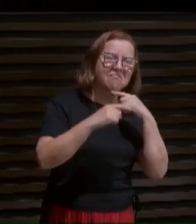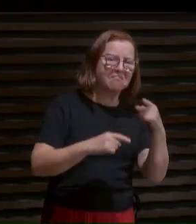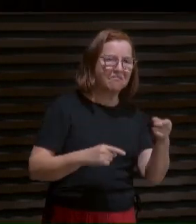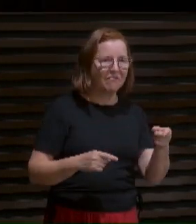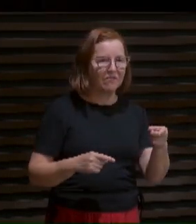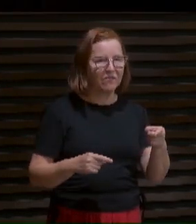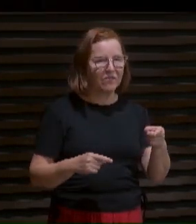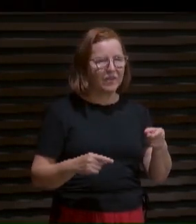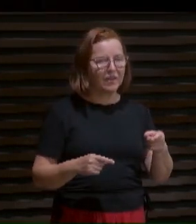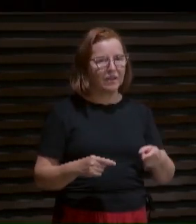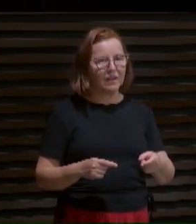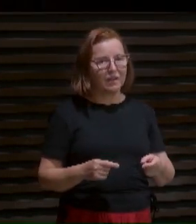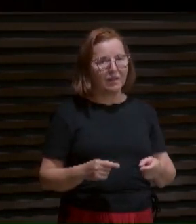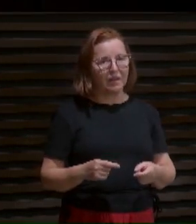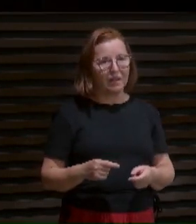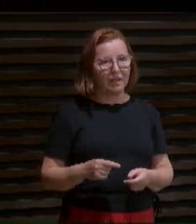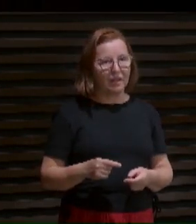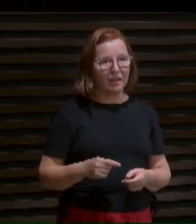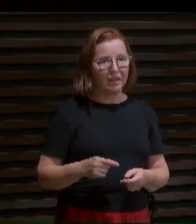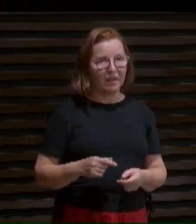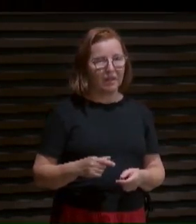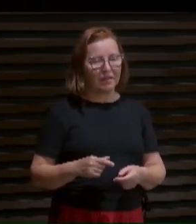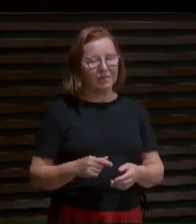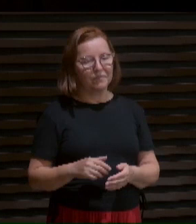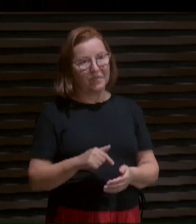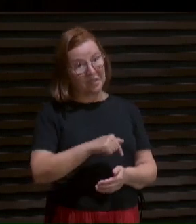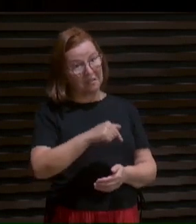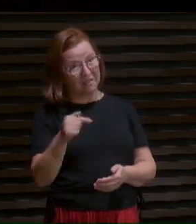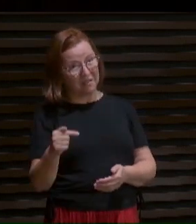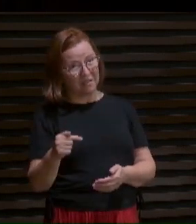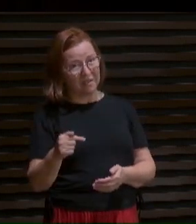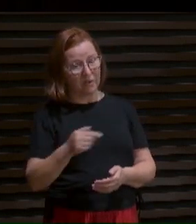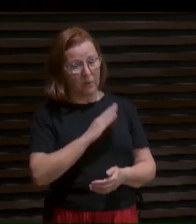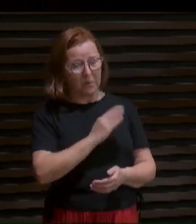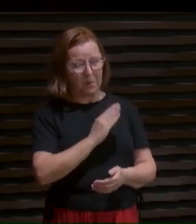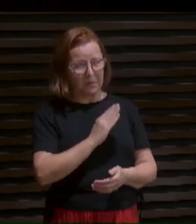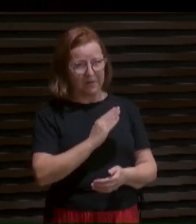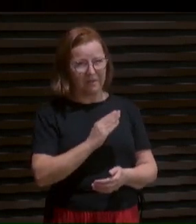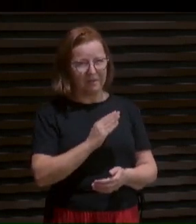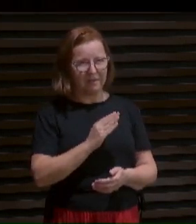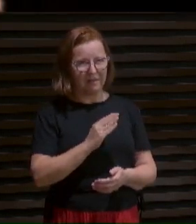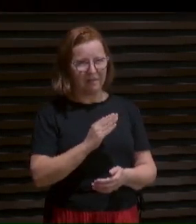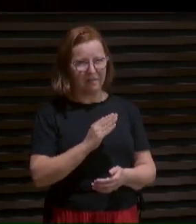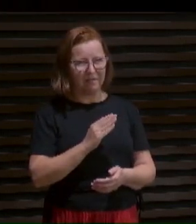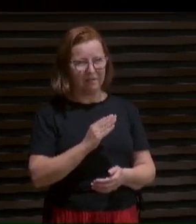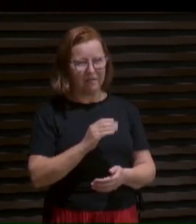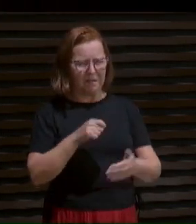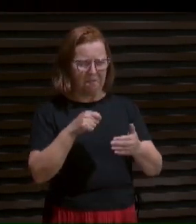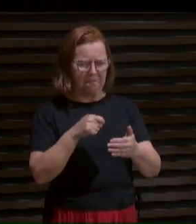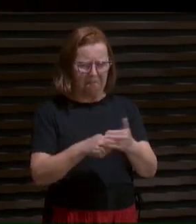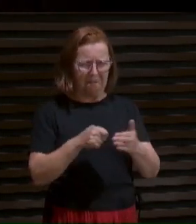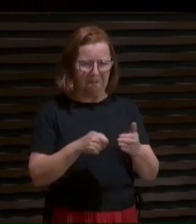e naquele final de semana, seu coração virou um campo de batalha entre o que é certo e o que é errado.